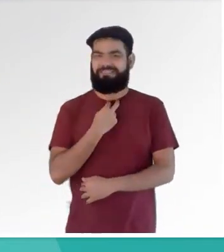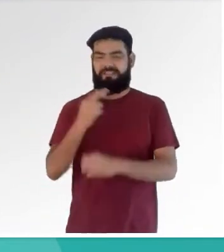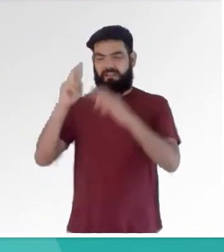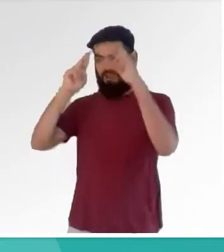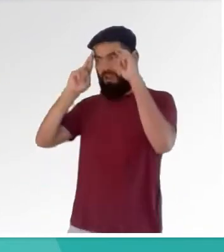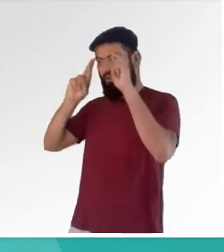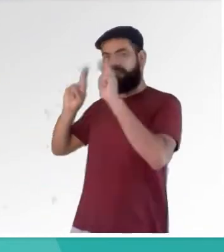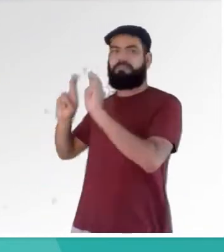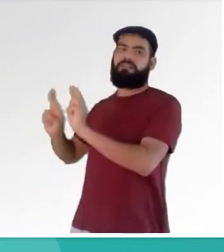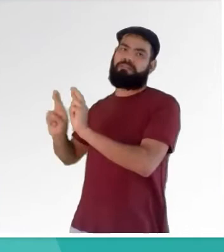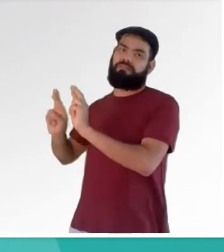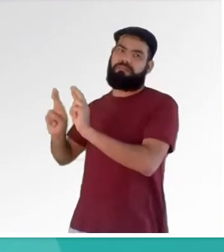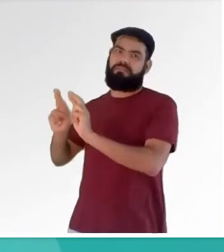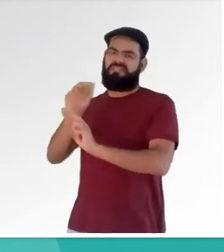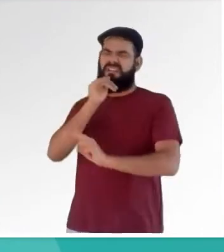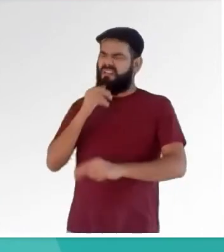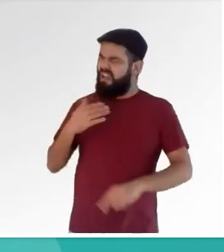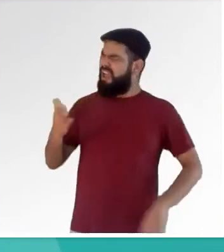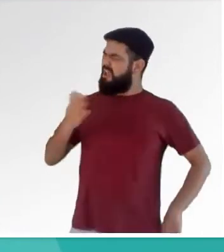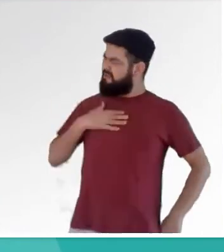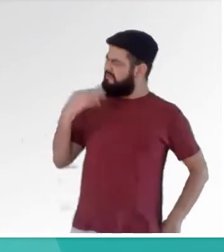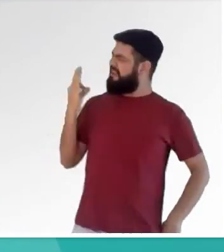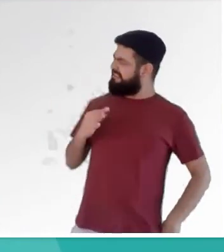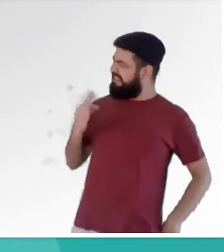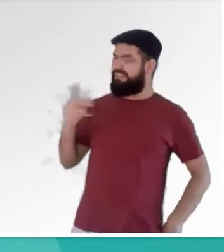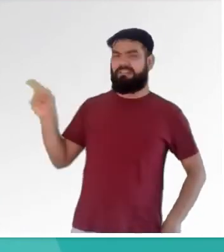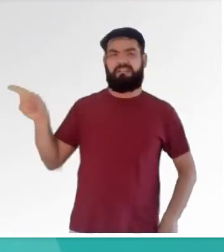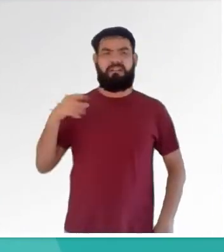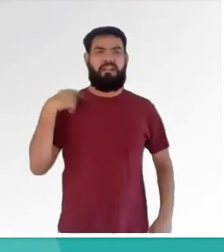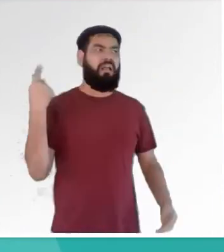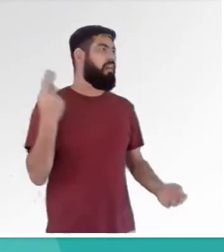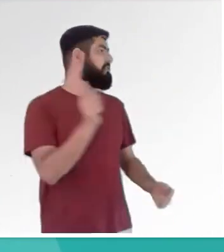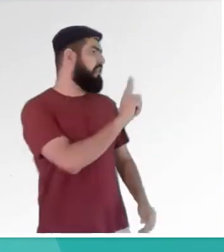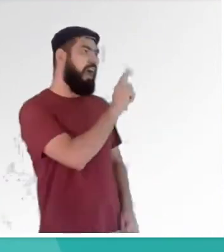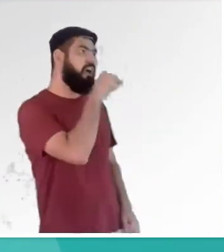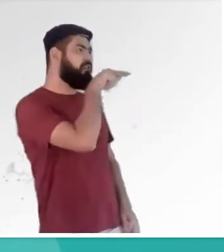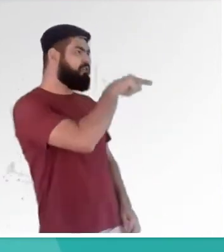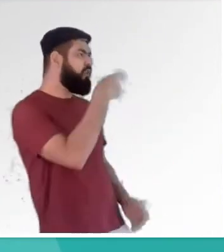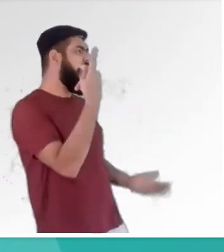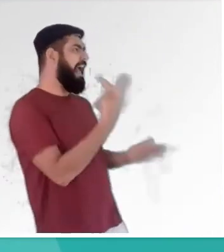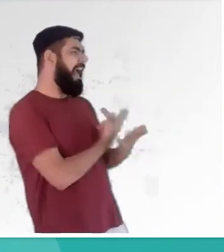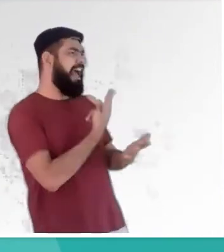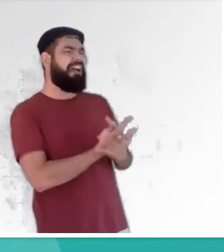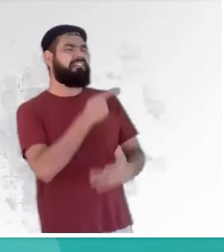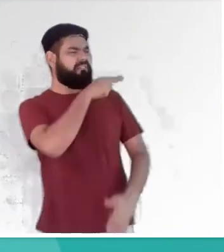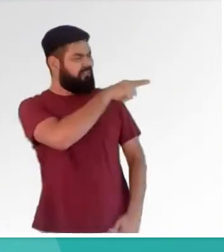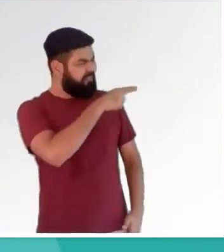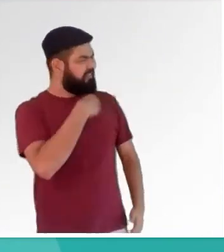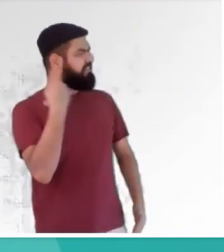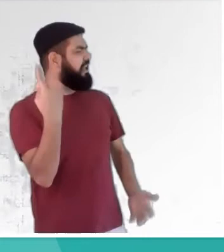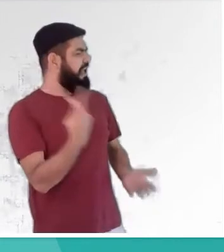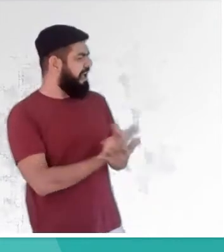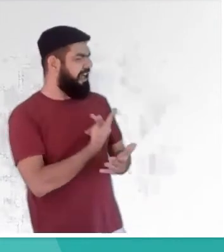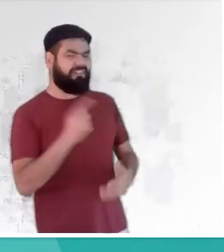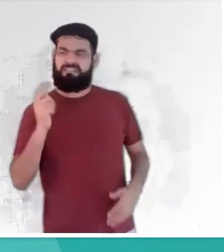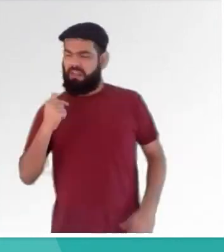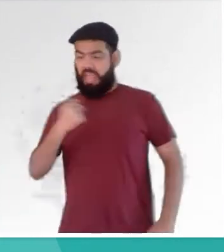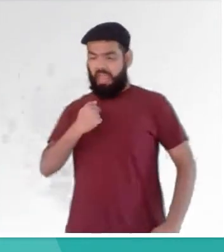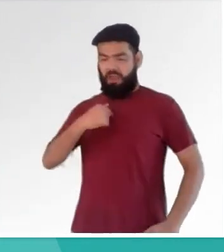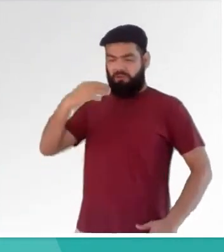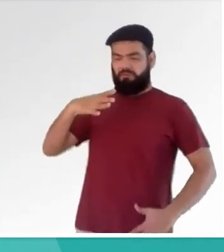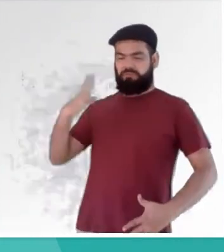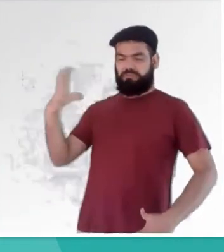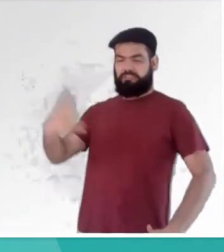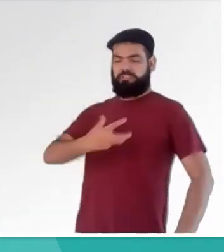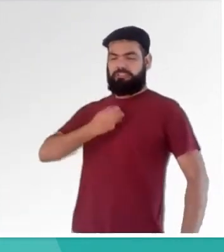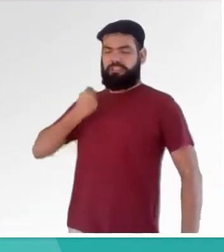você começa a discutir que a sua é certa e que o outro está errado, que você está salvo e que o outro não está, você vai começar a